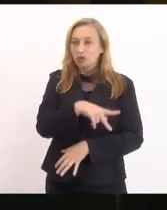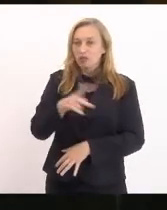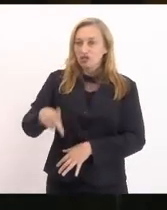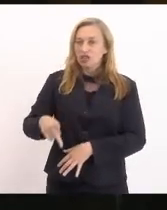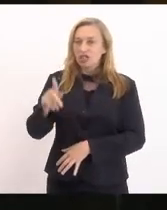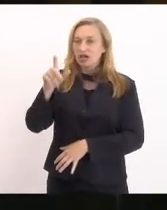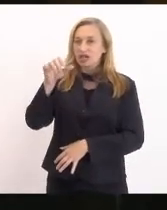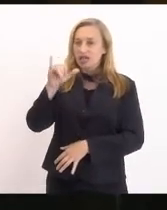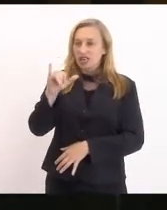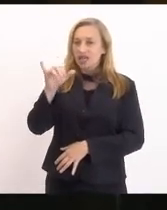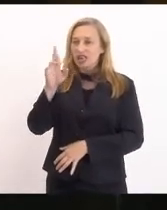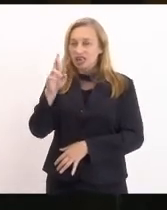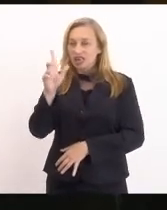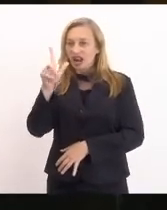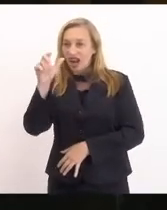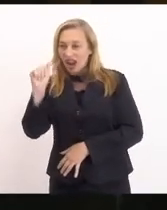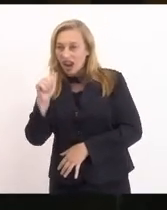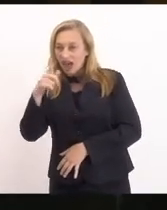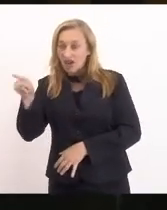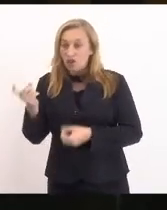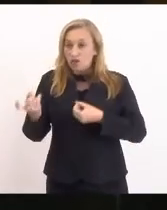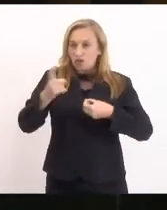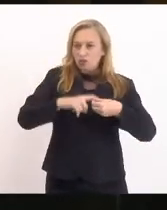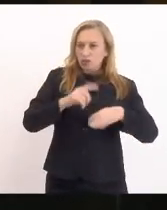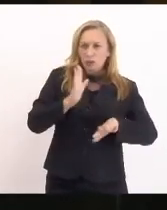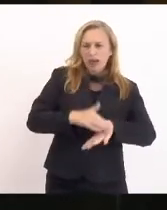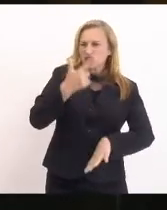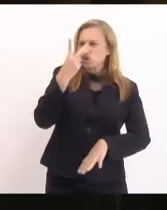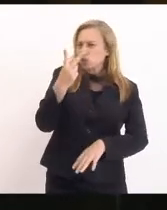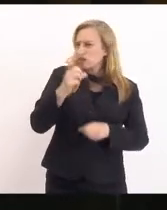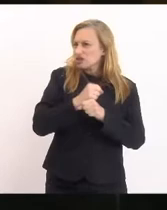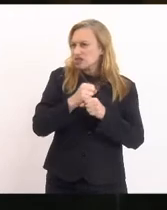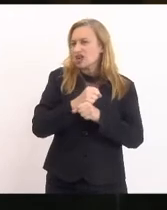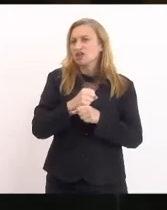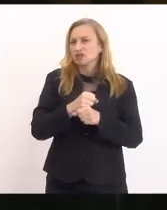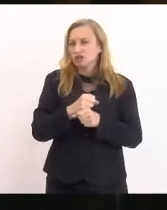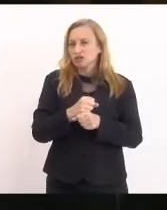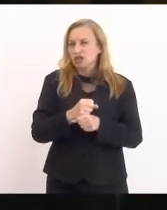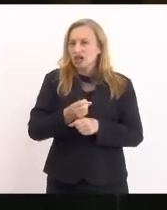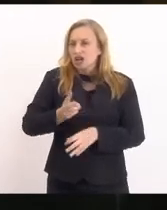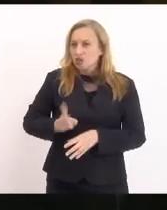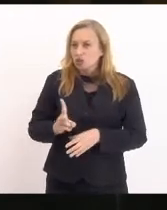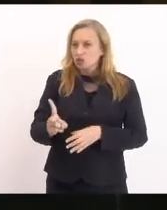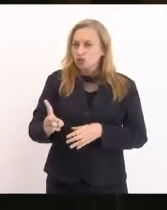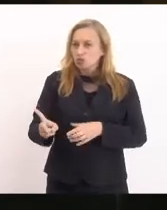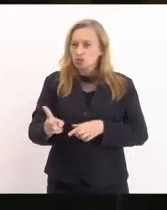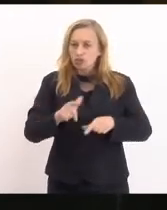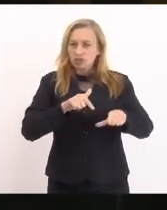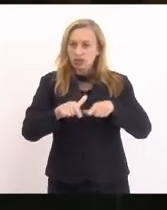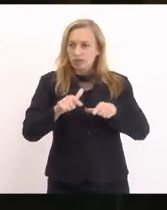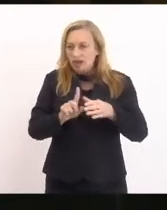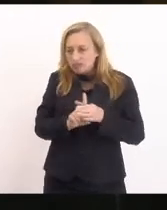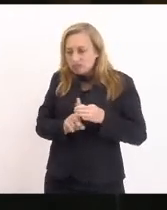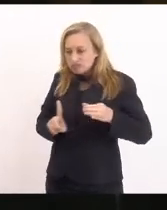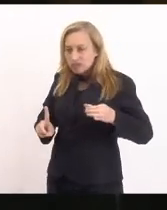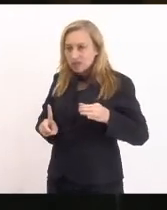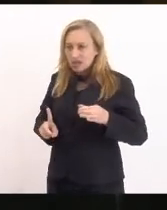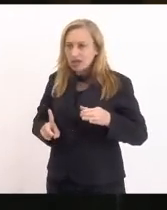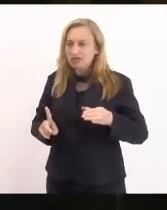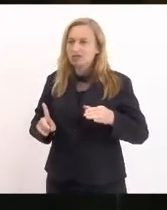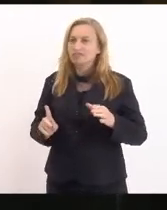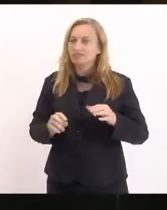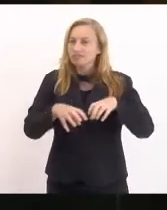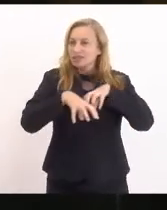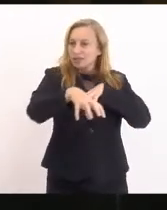docentes presenciais depois de mais de 2 anos. Né? Ela se manteve em atividade o tempo todo, né?